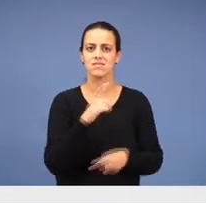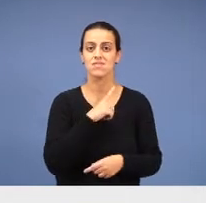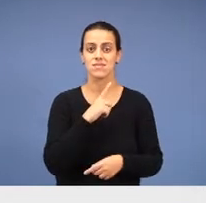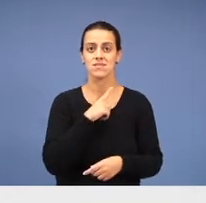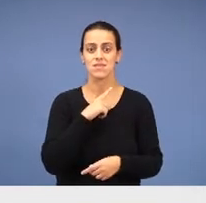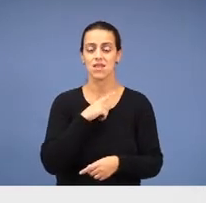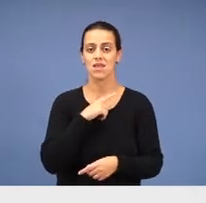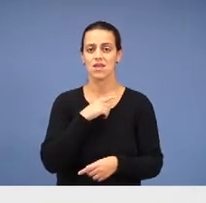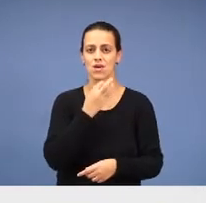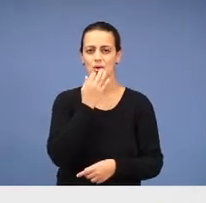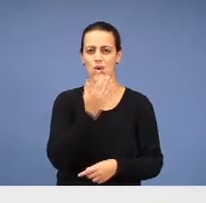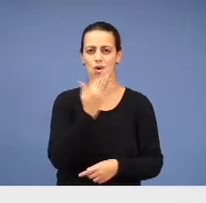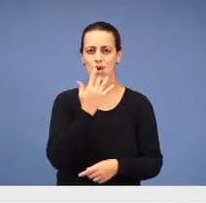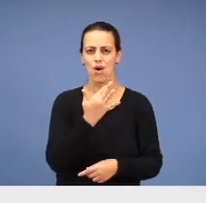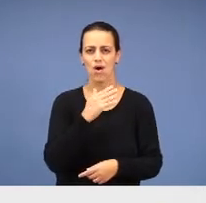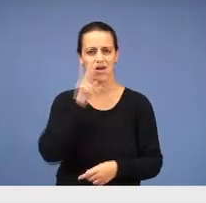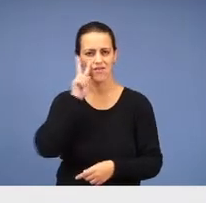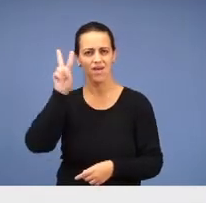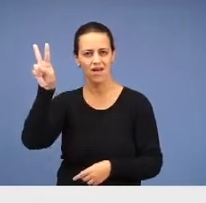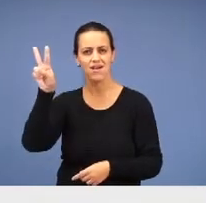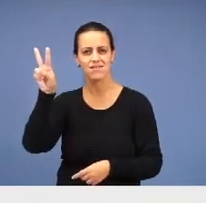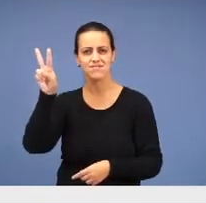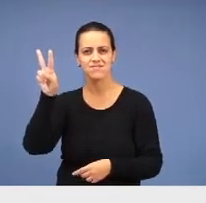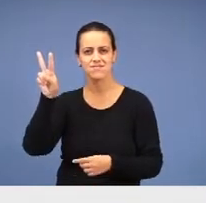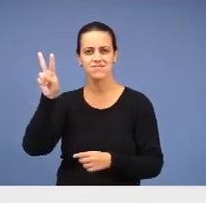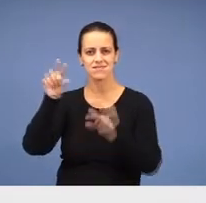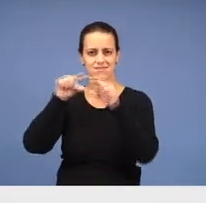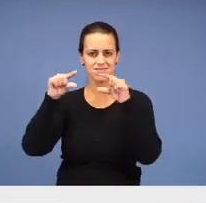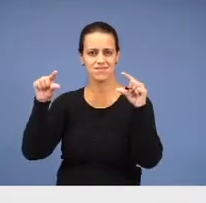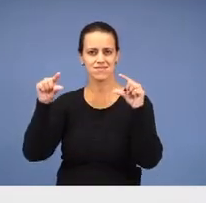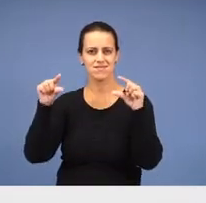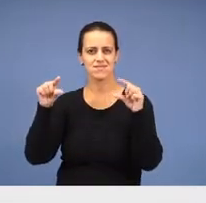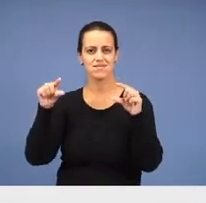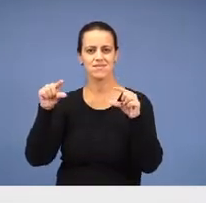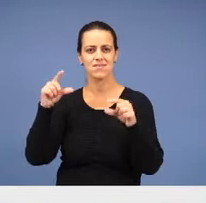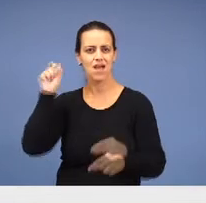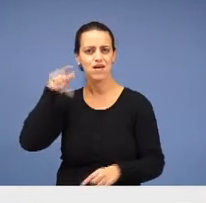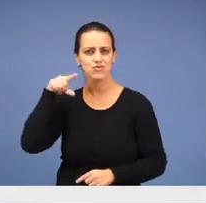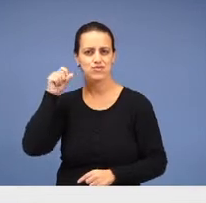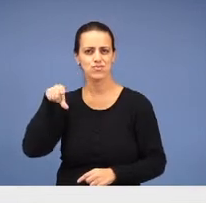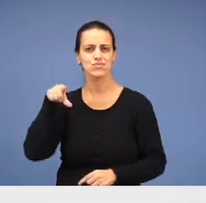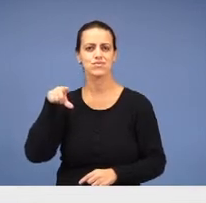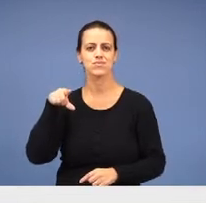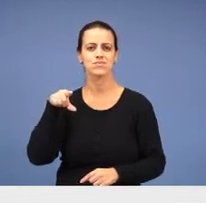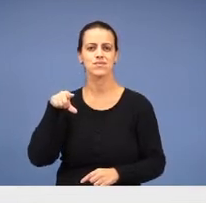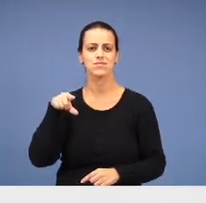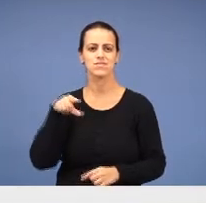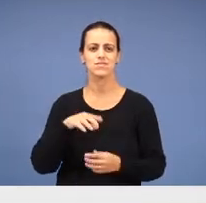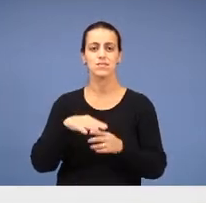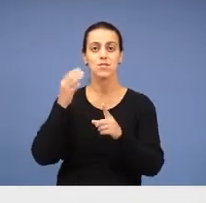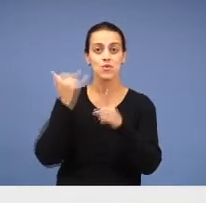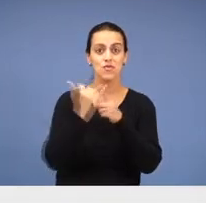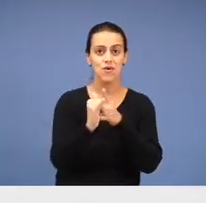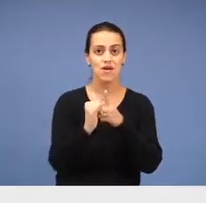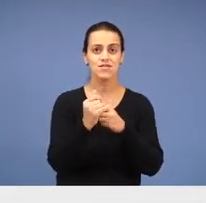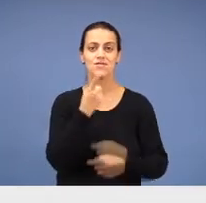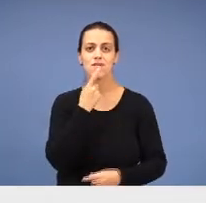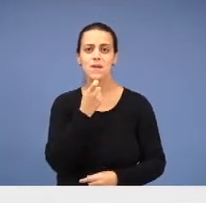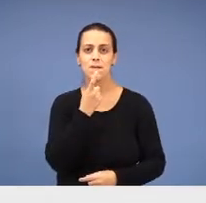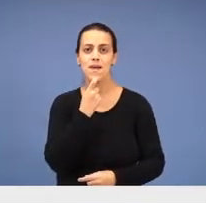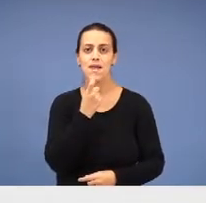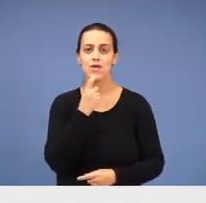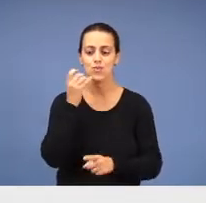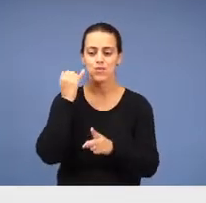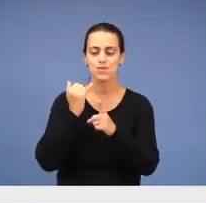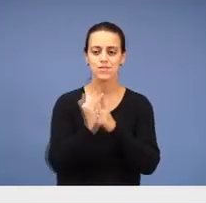de cores que nós usamos. Então, aqui está no azul, aqui, profético é vermelho. Diz